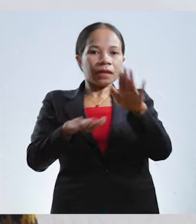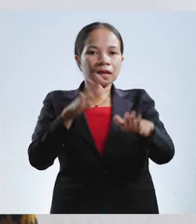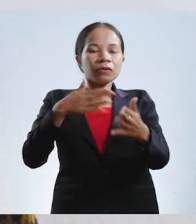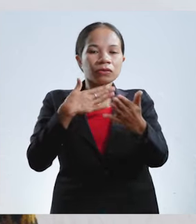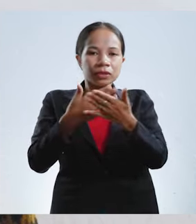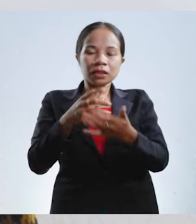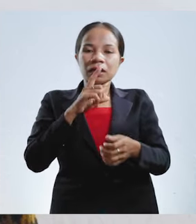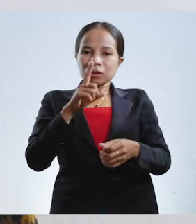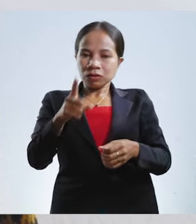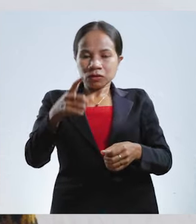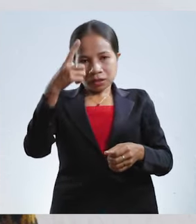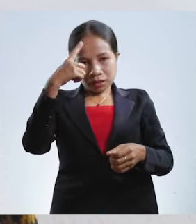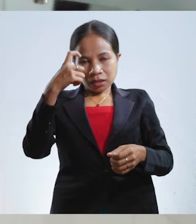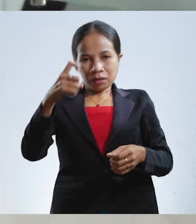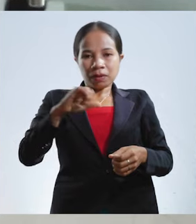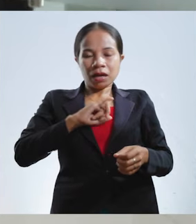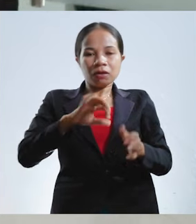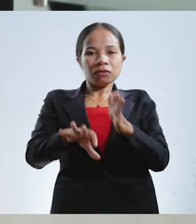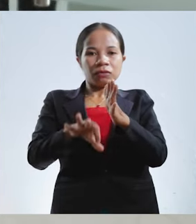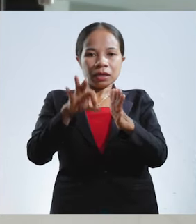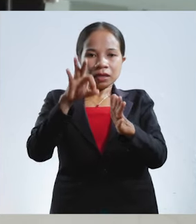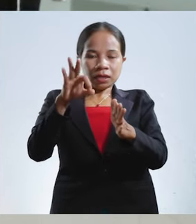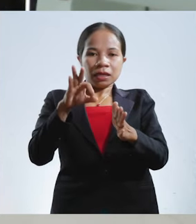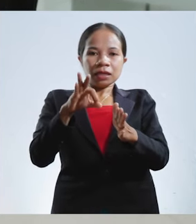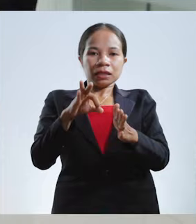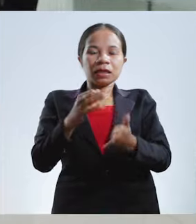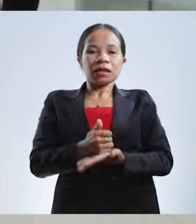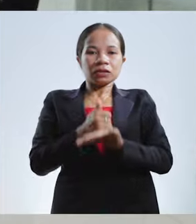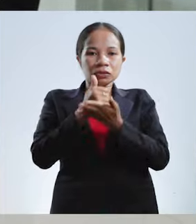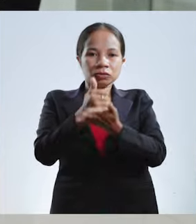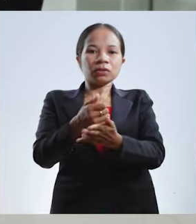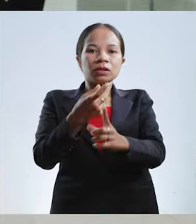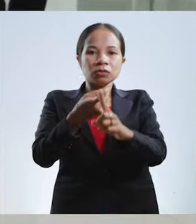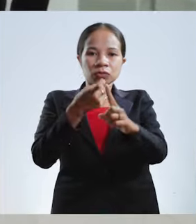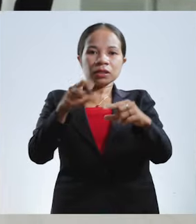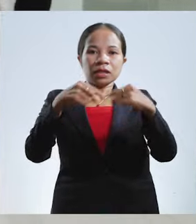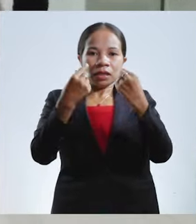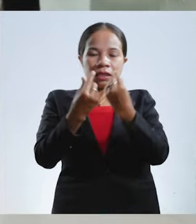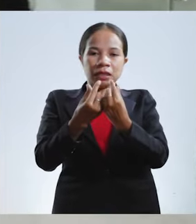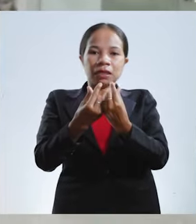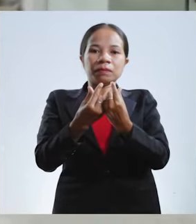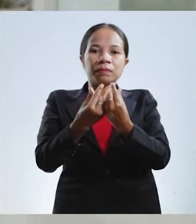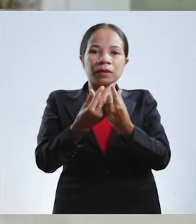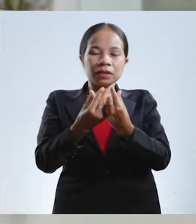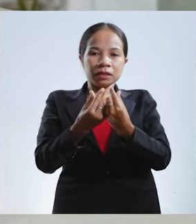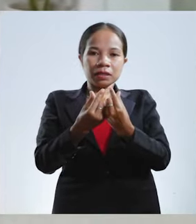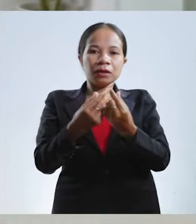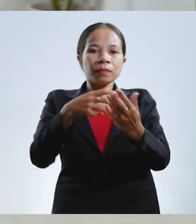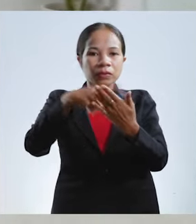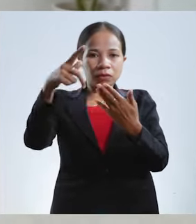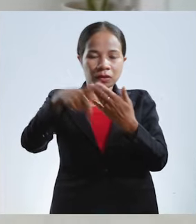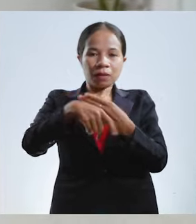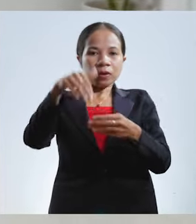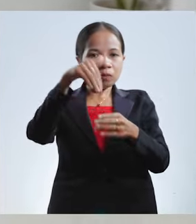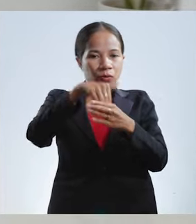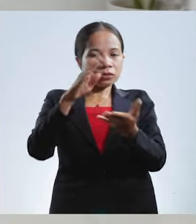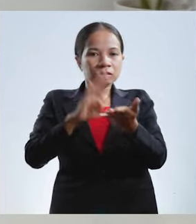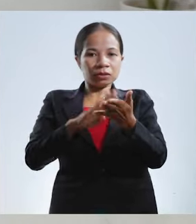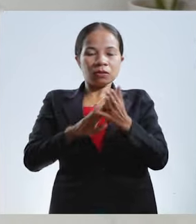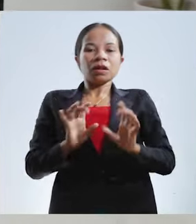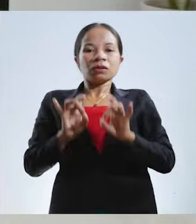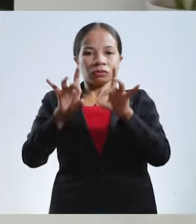lau dia tebes tamba how hetang acompañamento husi equipa técnico si programa bolso